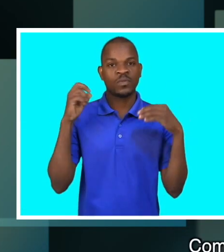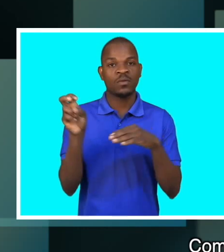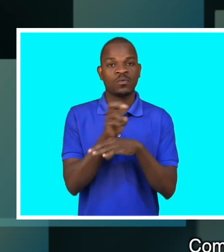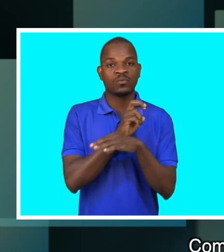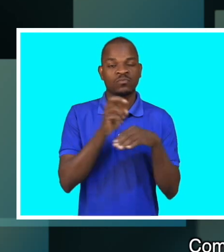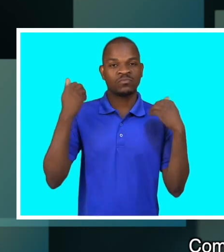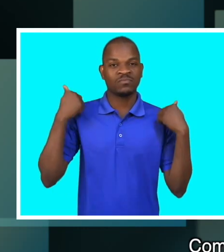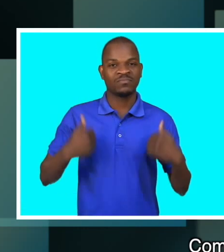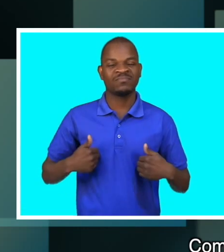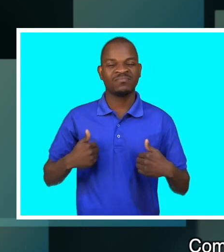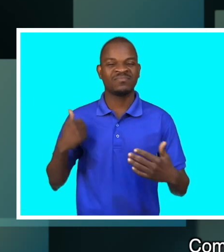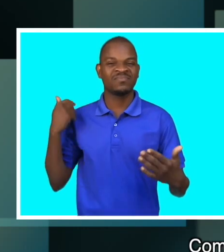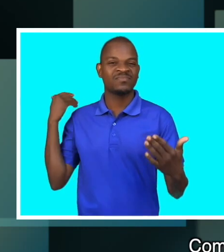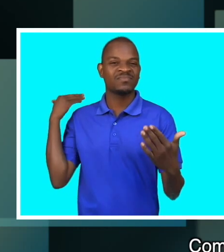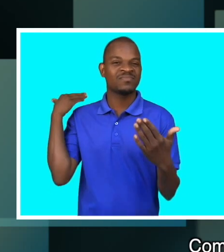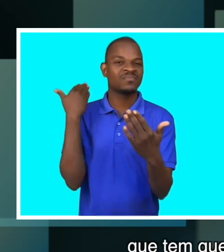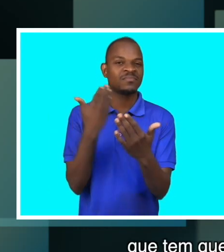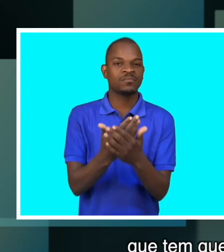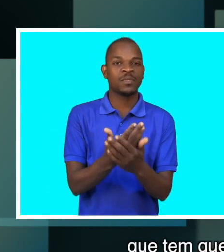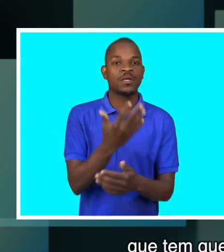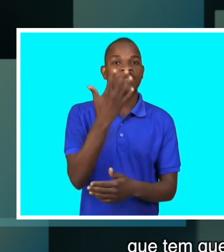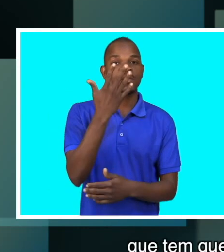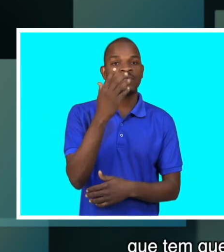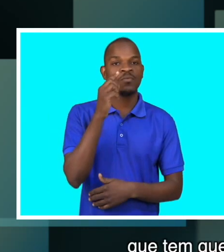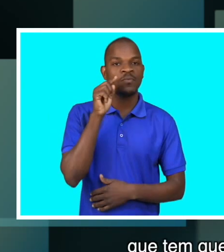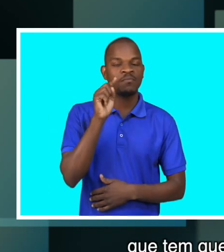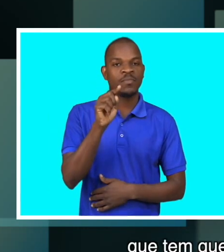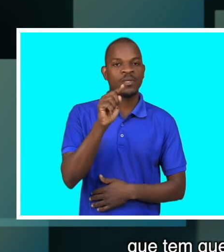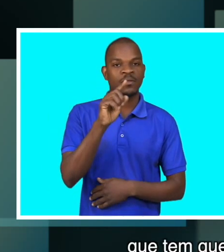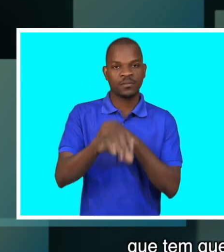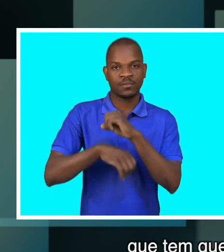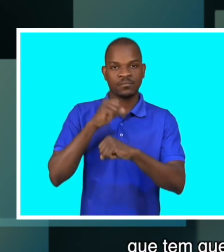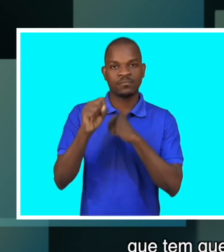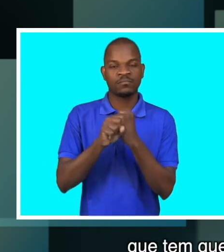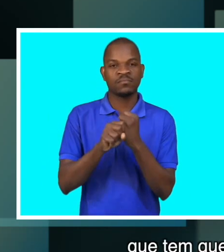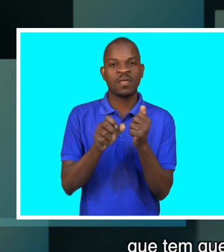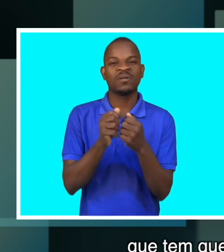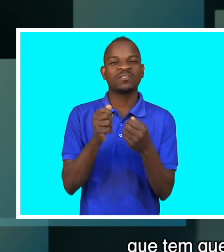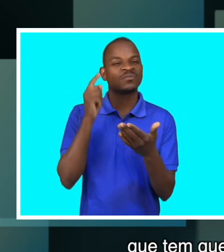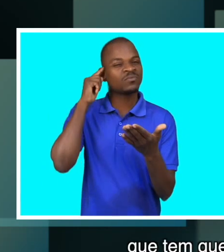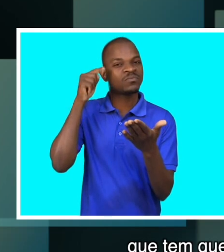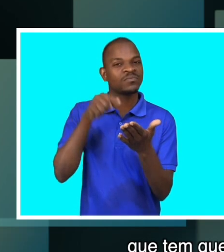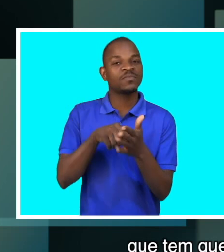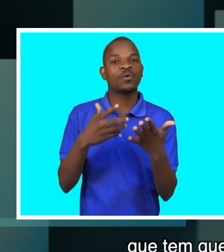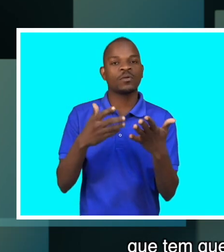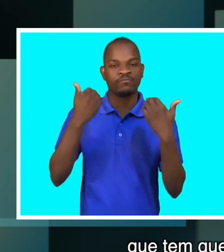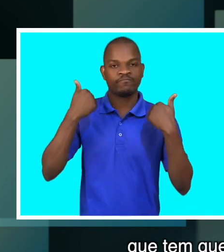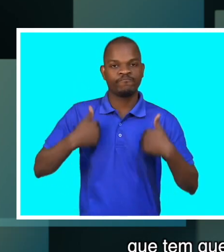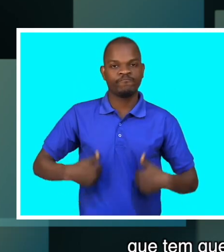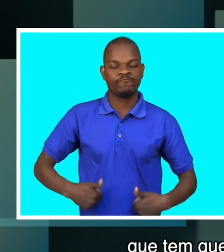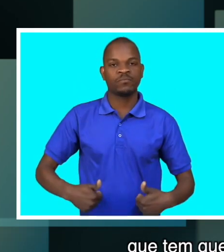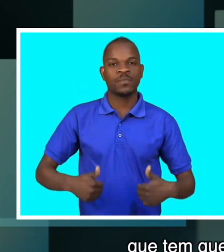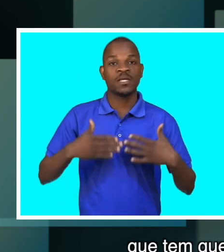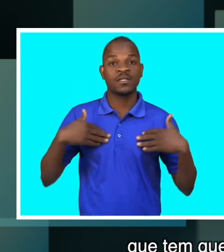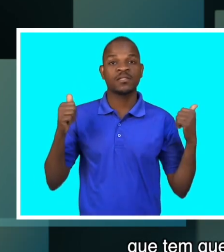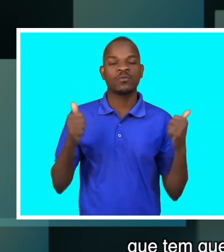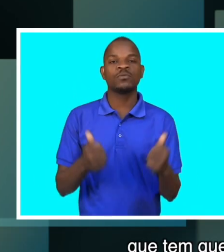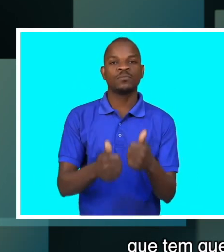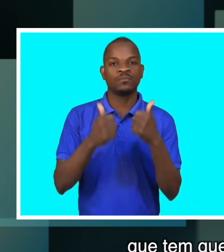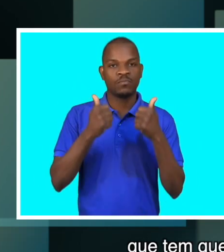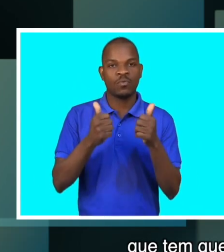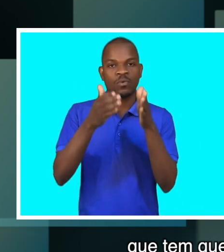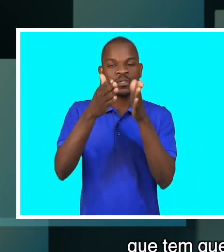é uma arte milenar Que tem a ver com o bem-estar físico, psicológico E bem